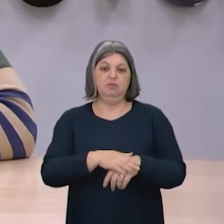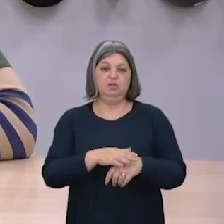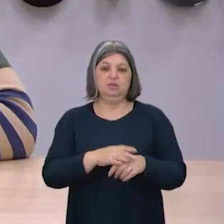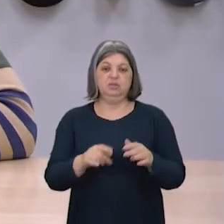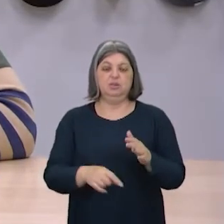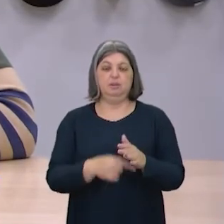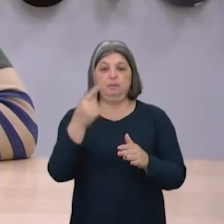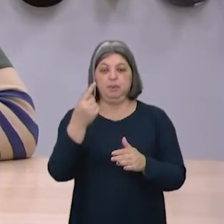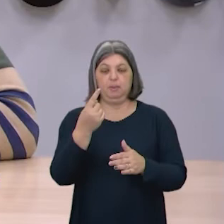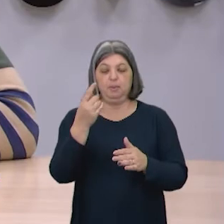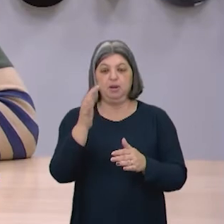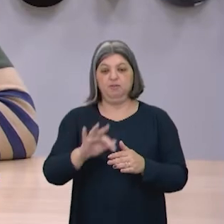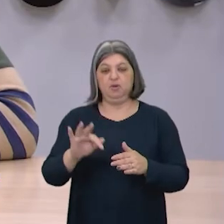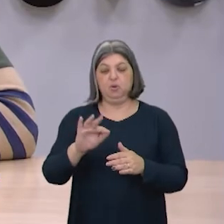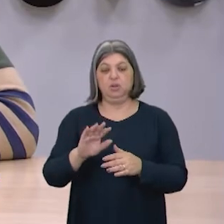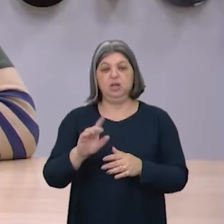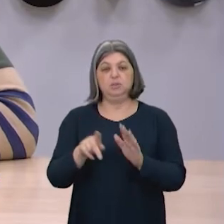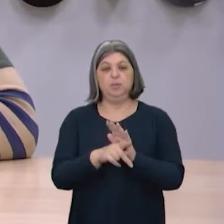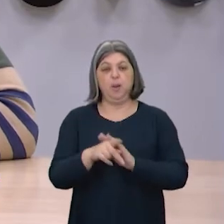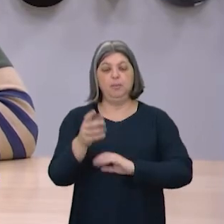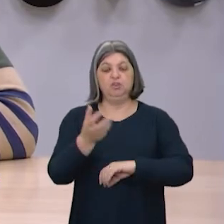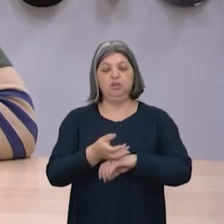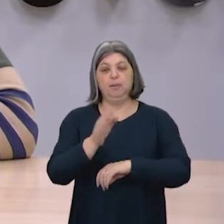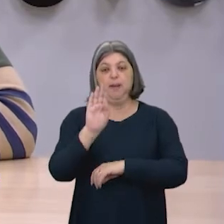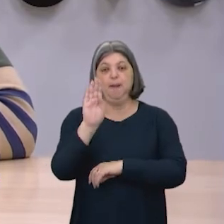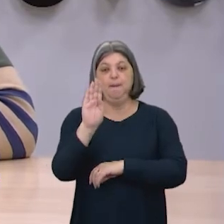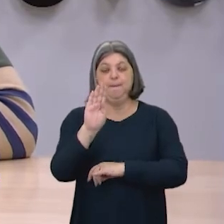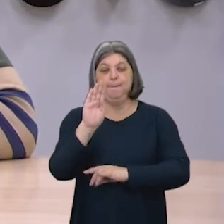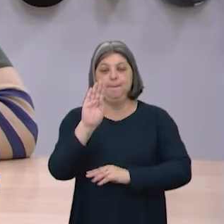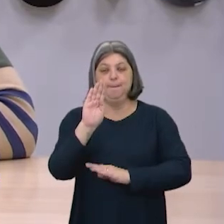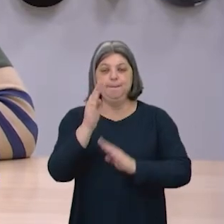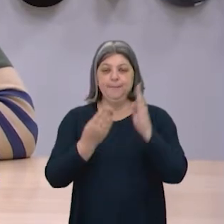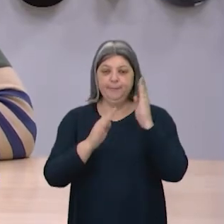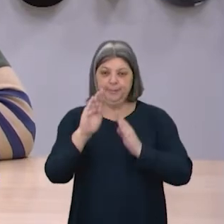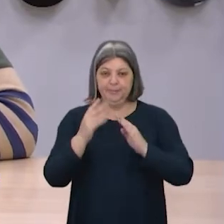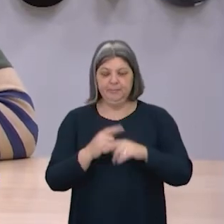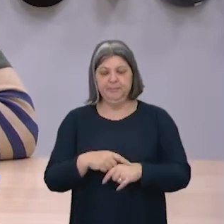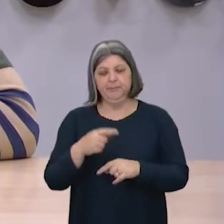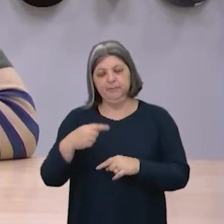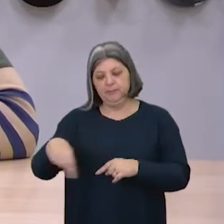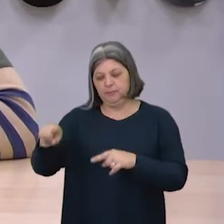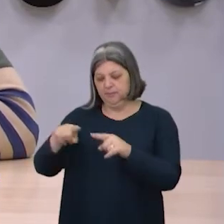em biologia, chegava lá no laboratório para estudar, né,